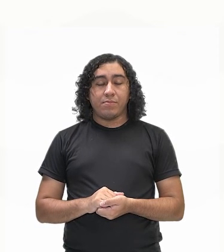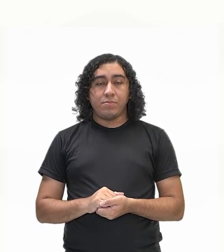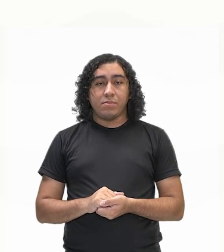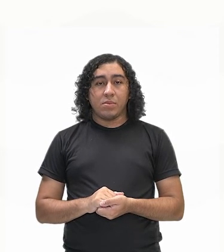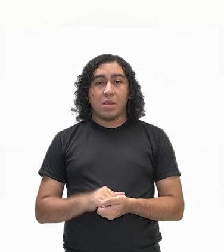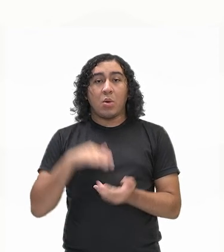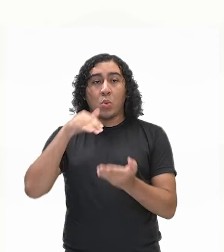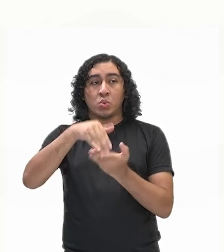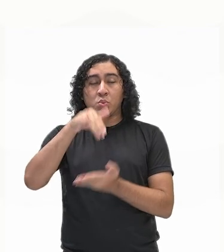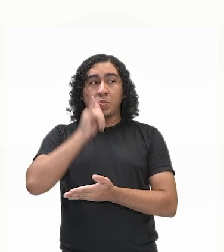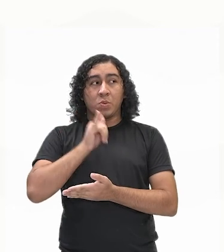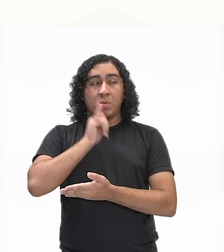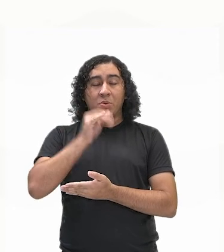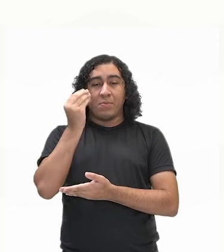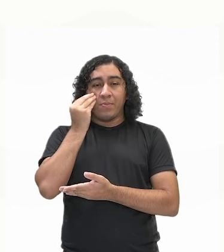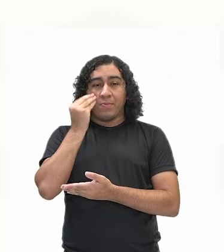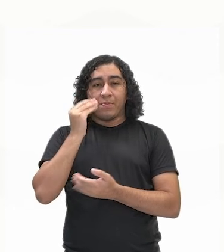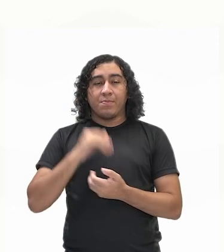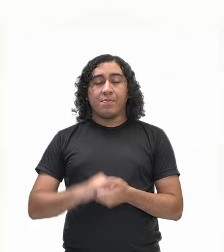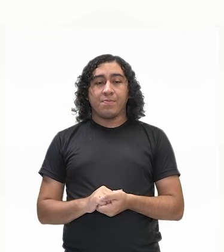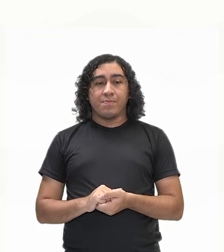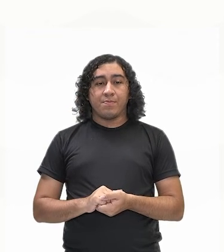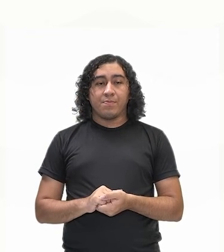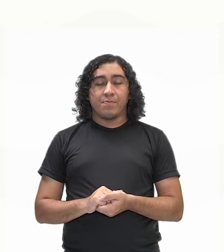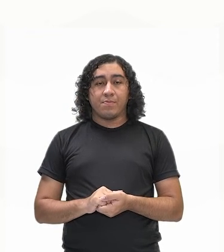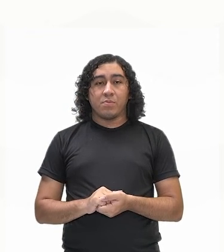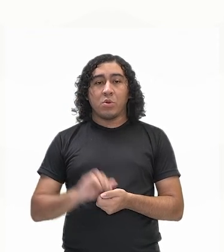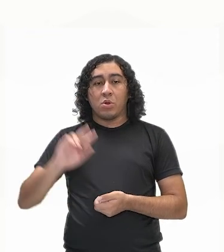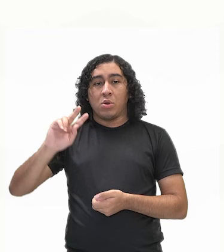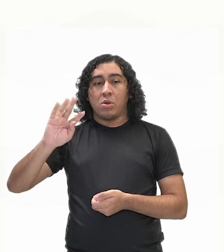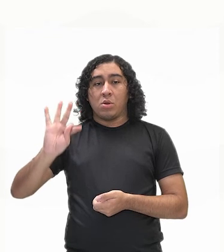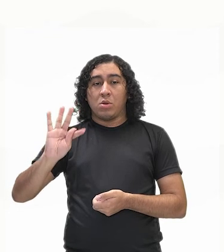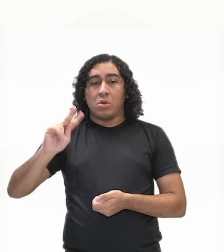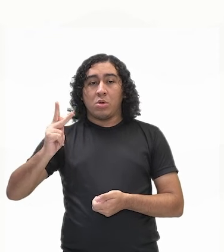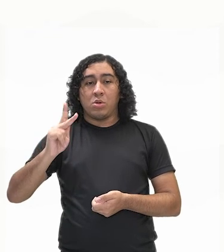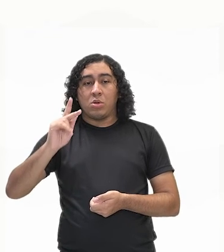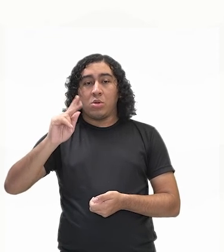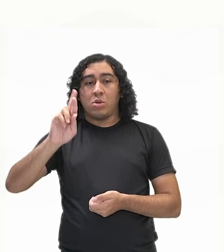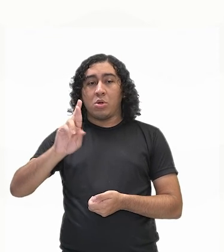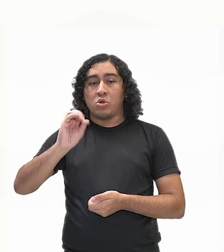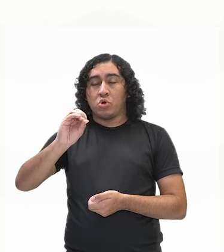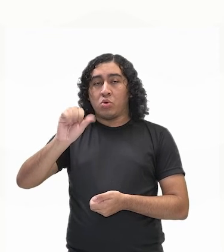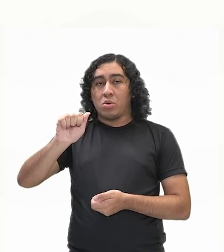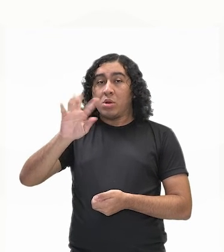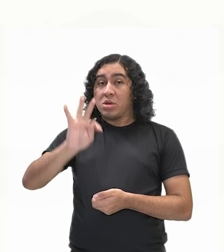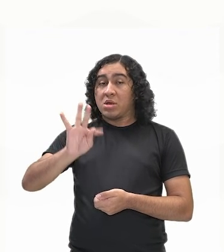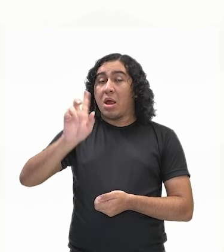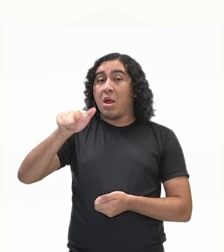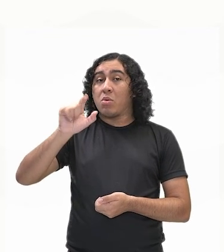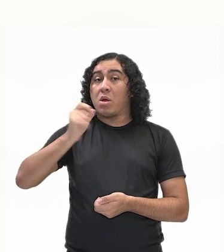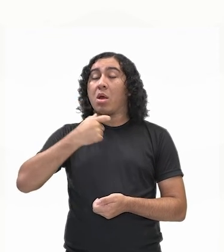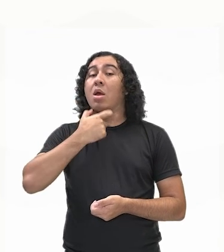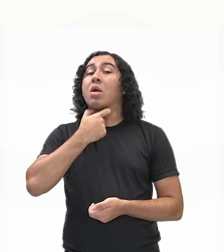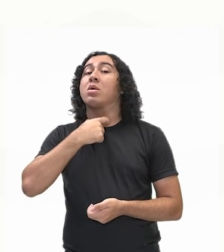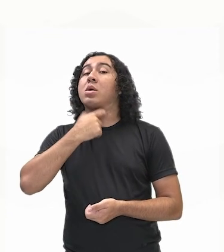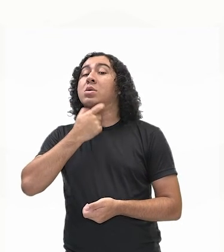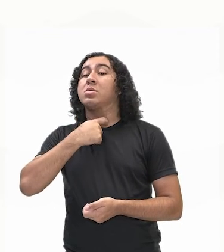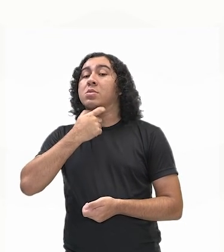É ache. E por último, nosso exemplo, a through é garganta, tá? A palavrinha through.